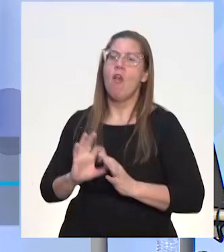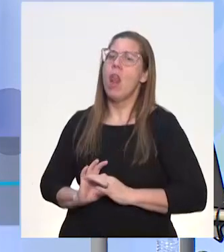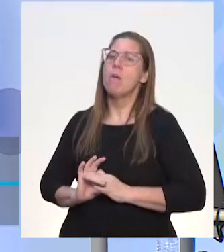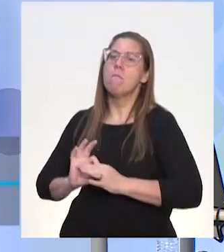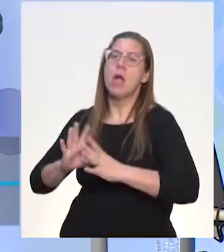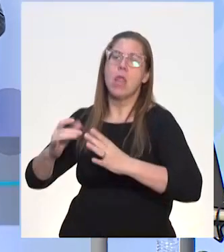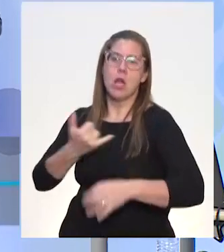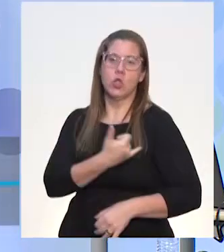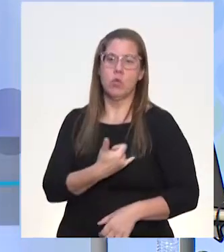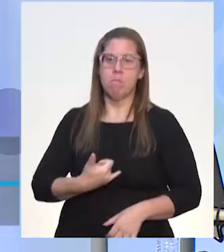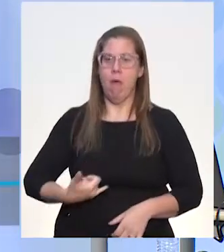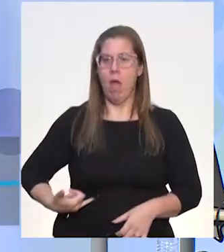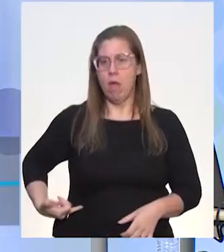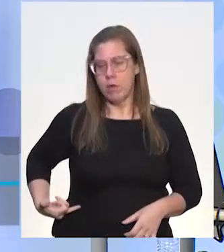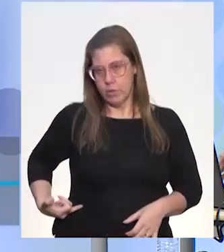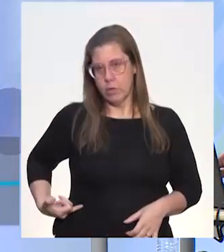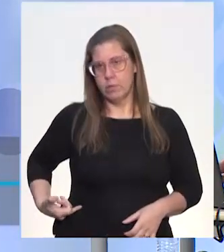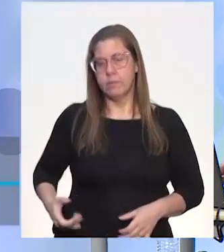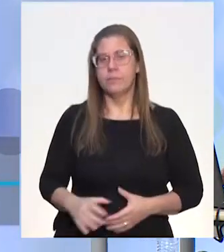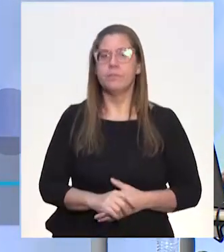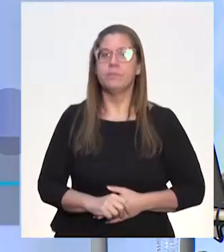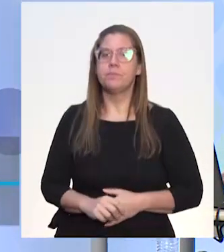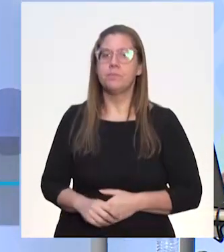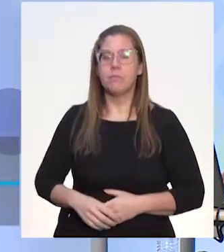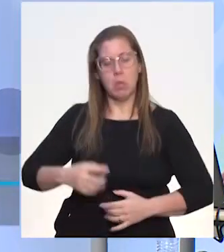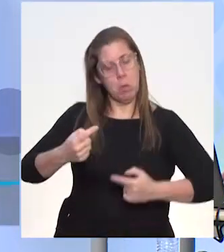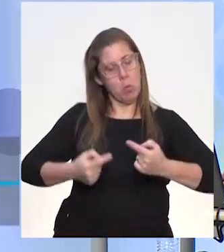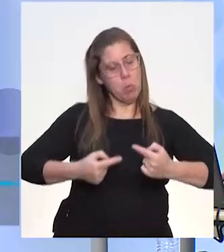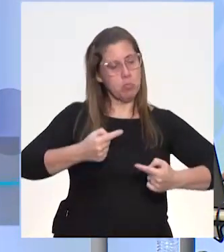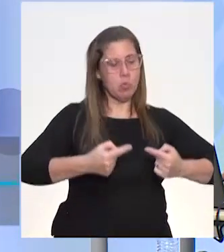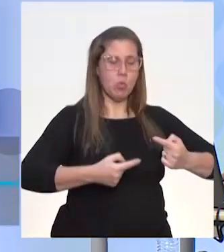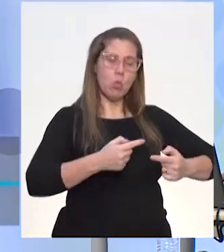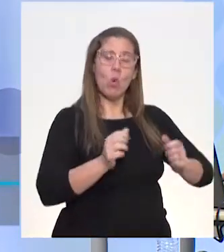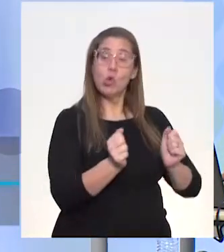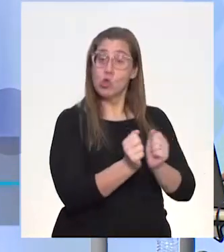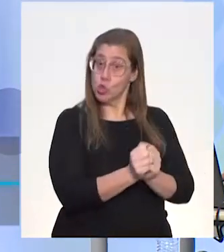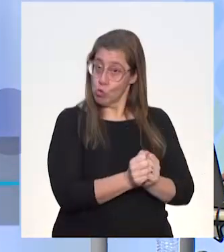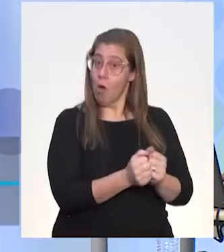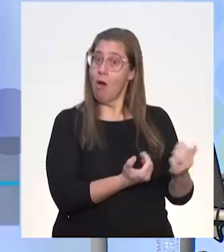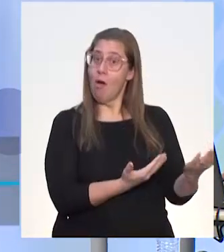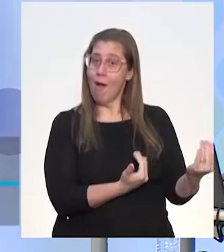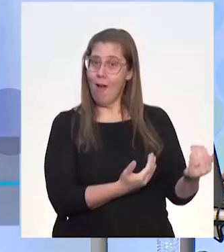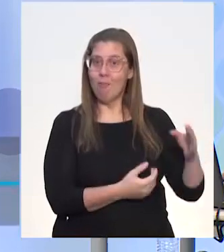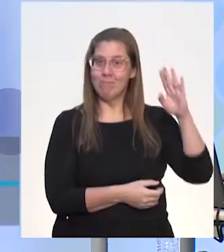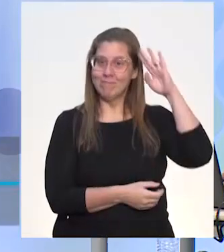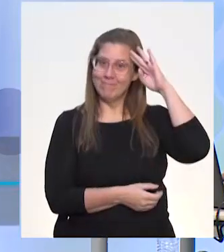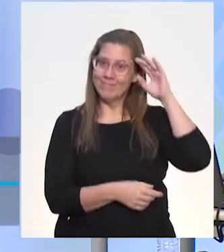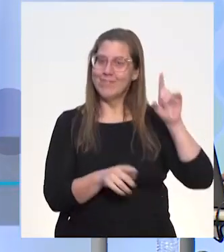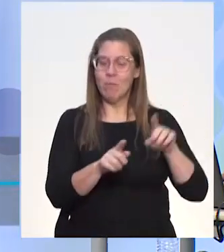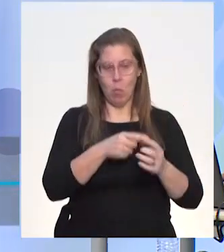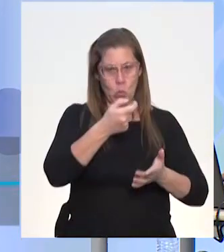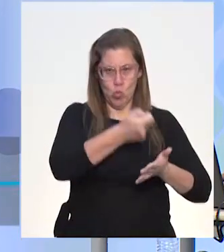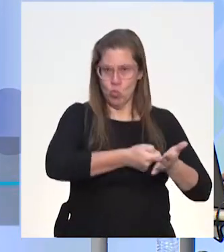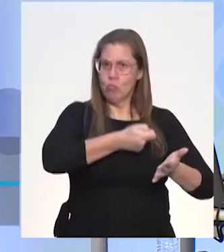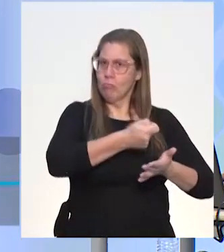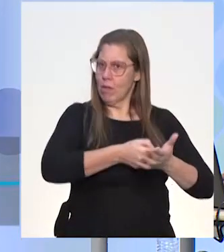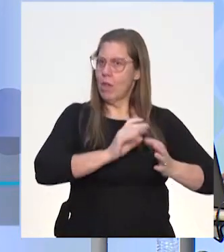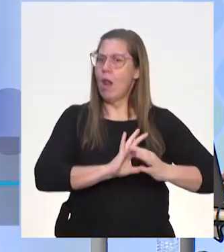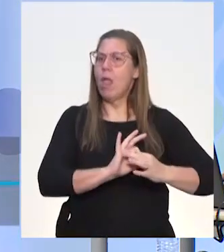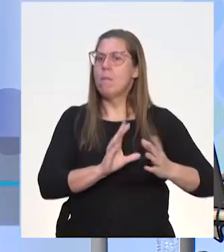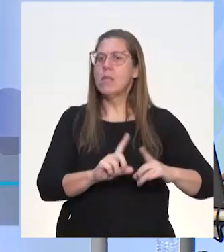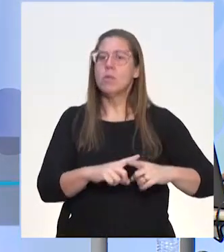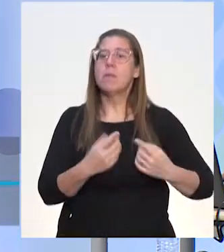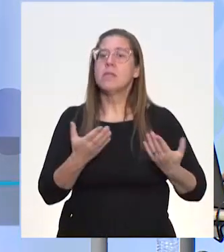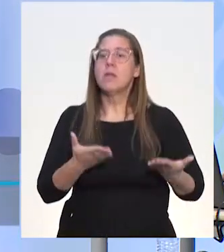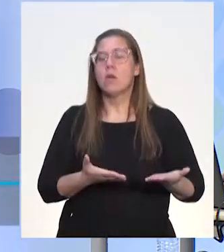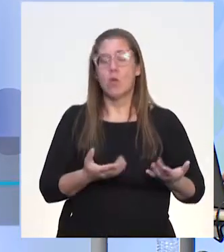Império Britânico na Guerra da Independência, dialogando com um jovem soldado que também vai lutar pela liberdade, mas agora